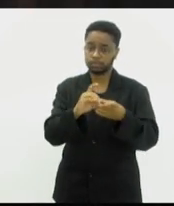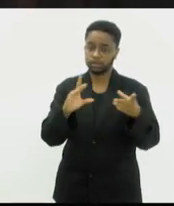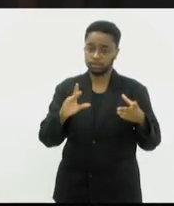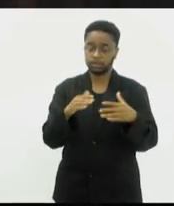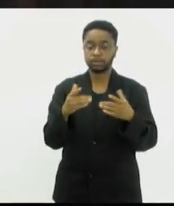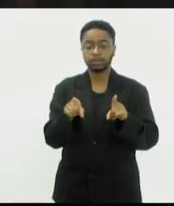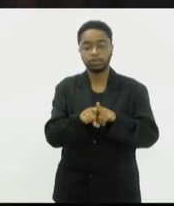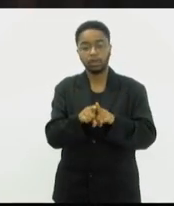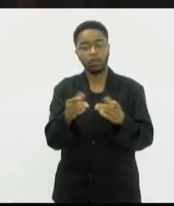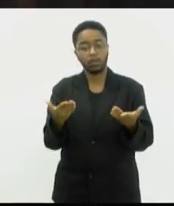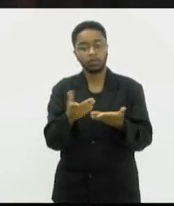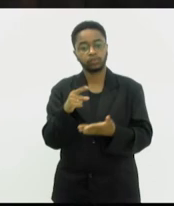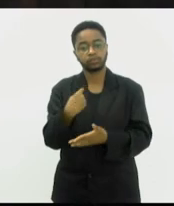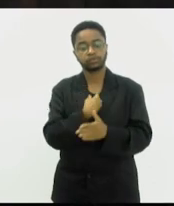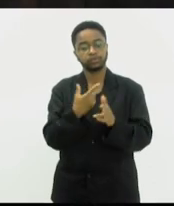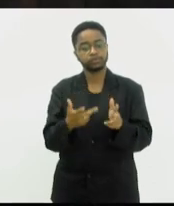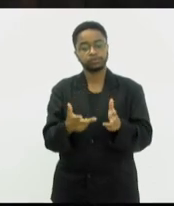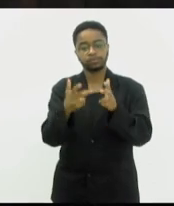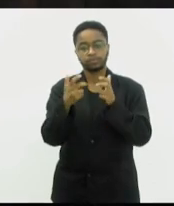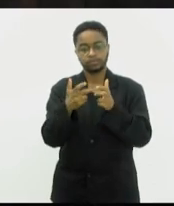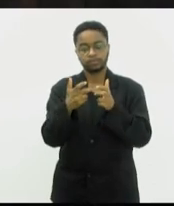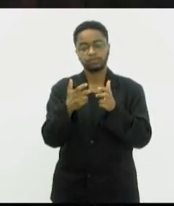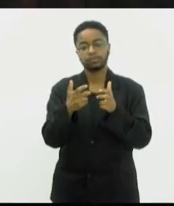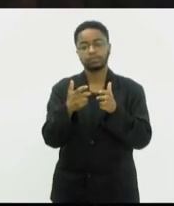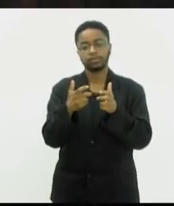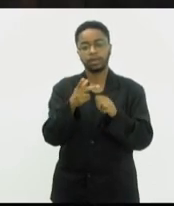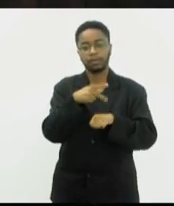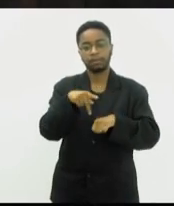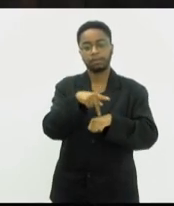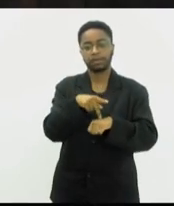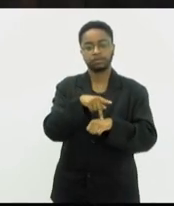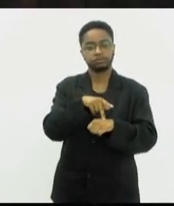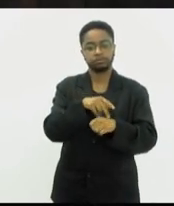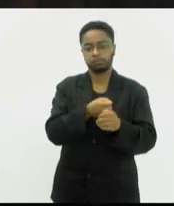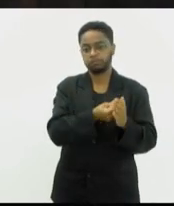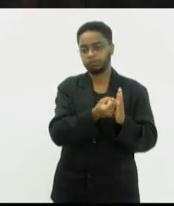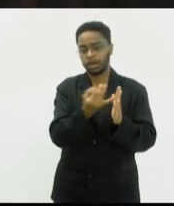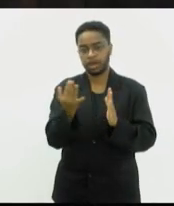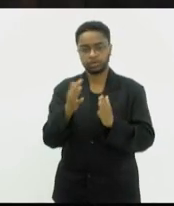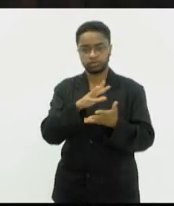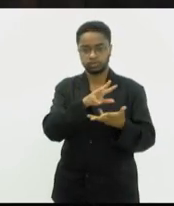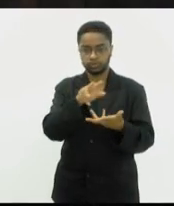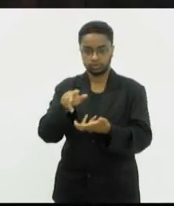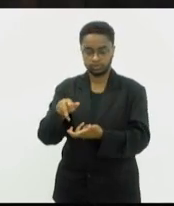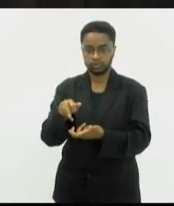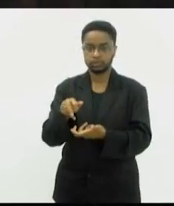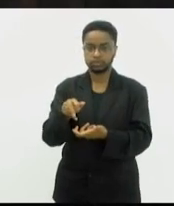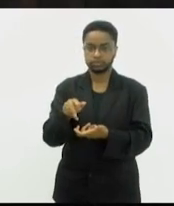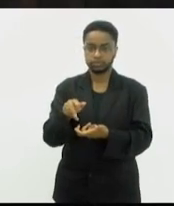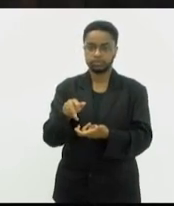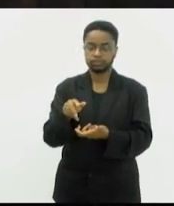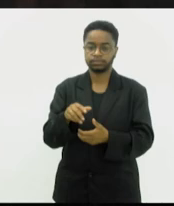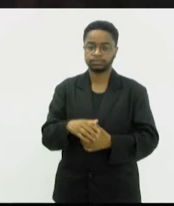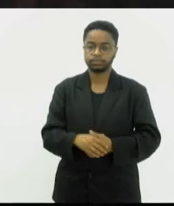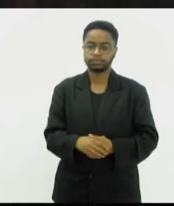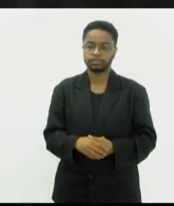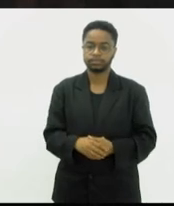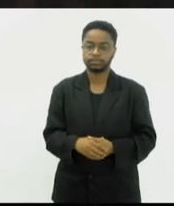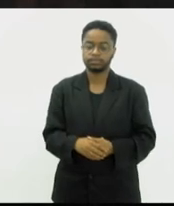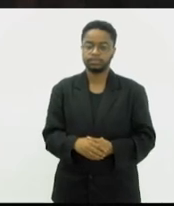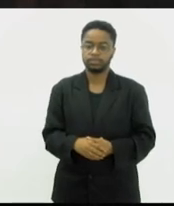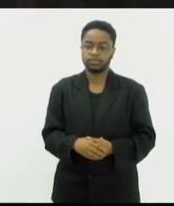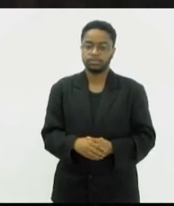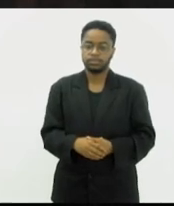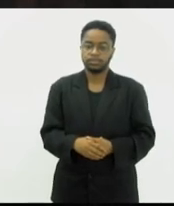o que a gente vê em diversos países do mundo é eles estarem sendo